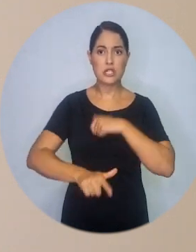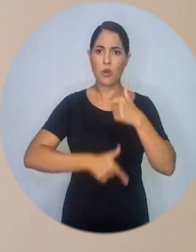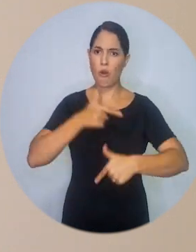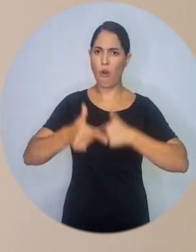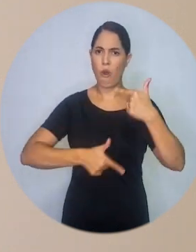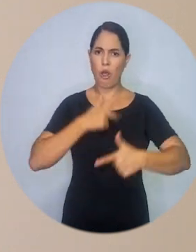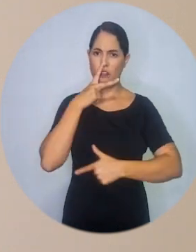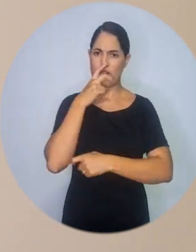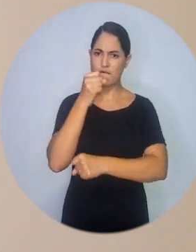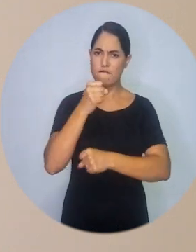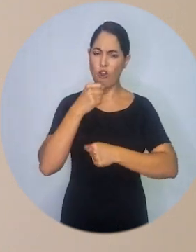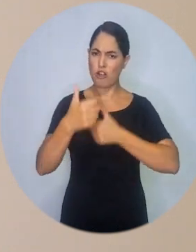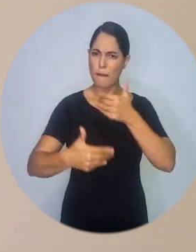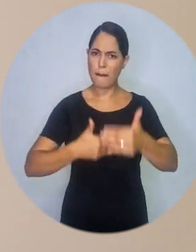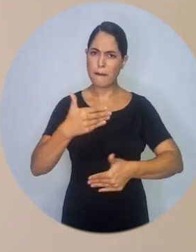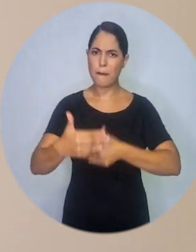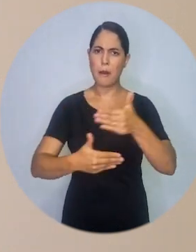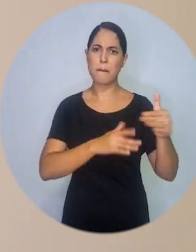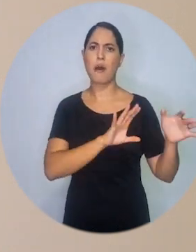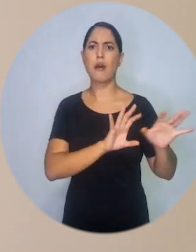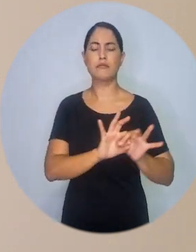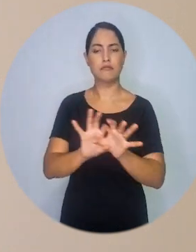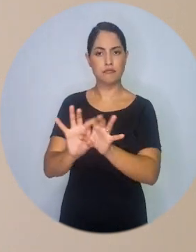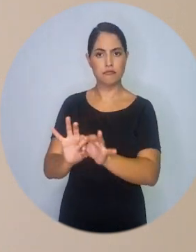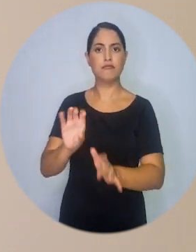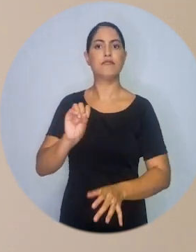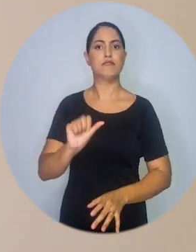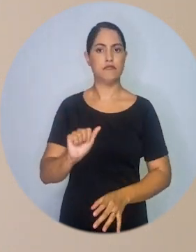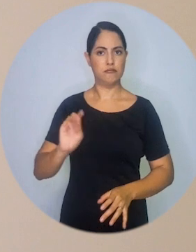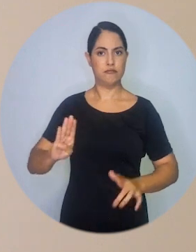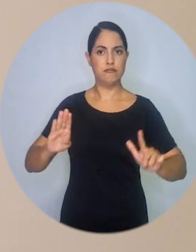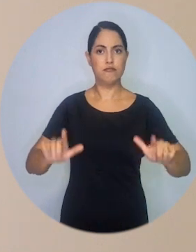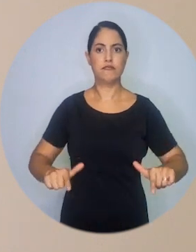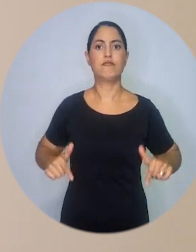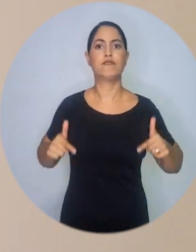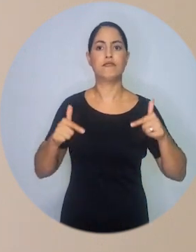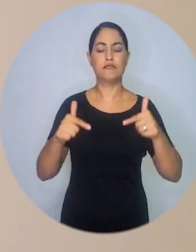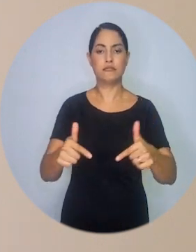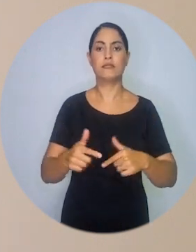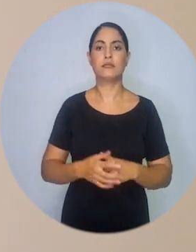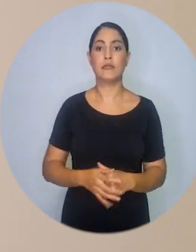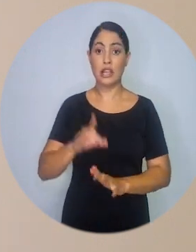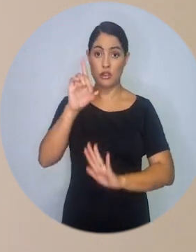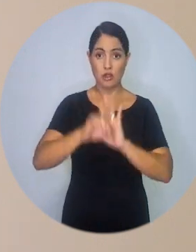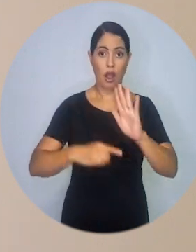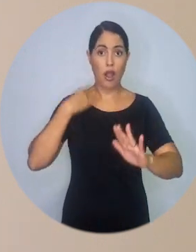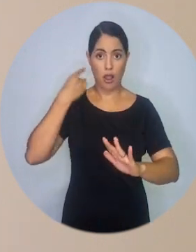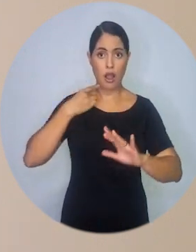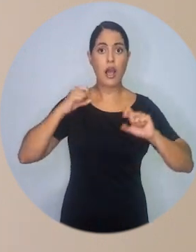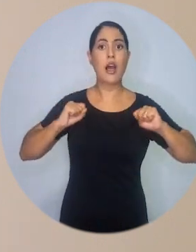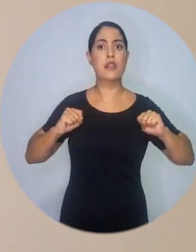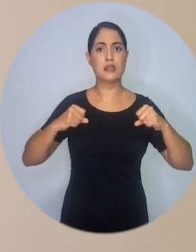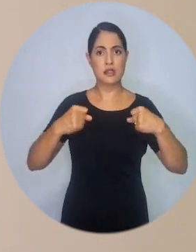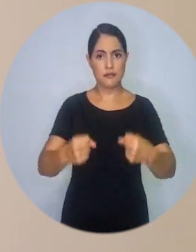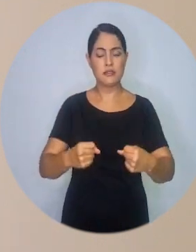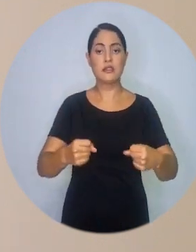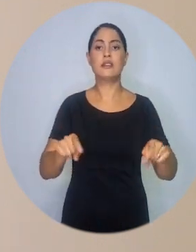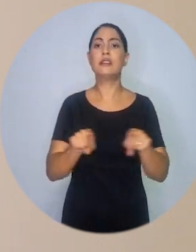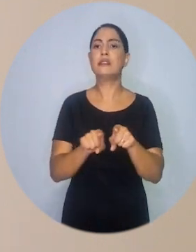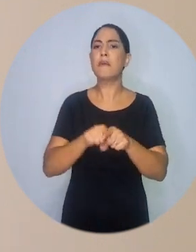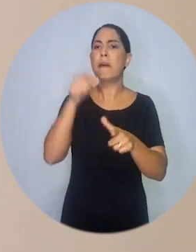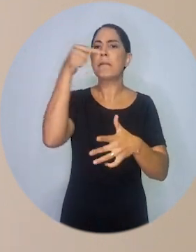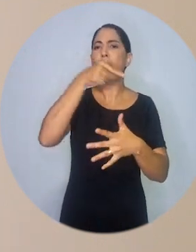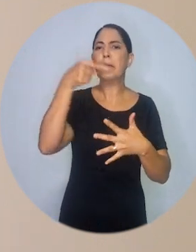mais força e mais empenho por parte da Ordem Nacional, além da defesa intransigente das prerrogativas da advocacia